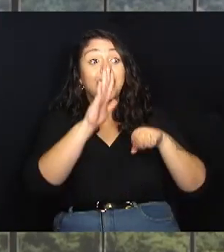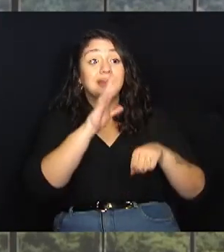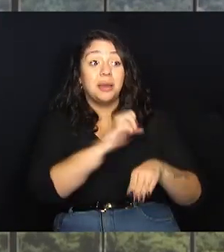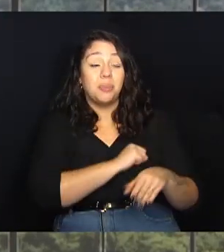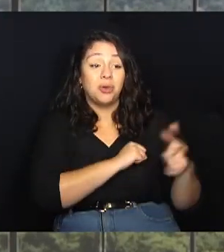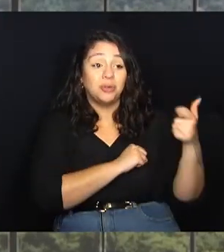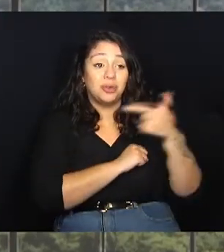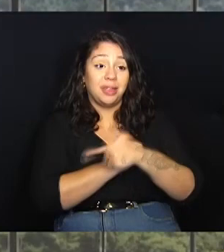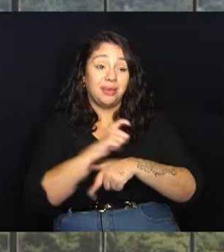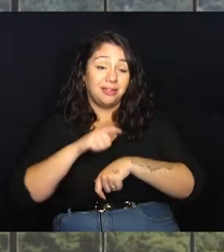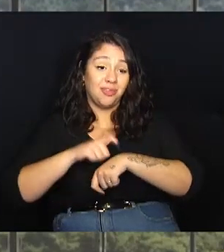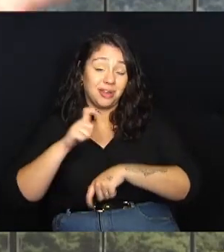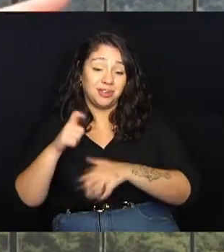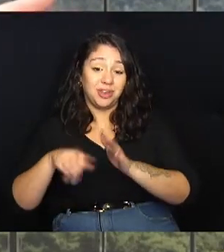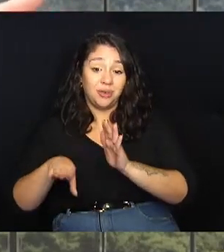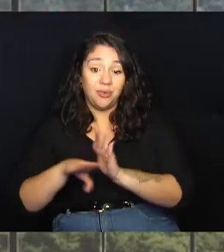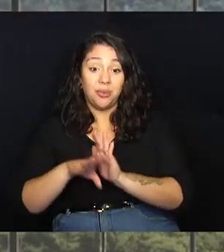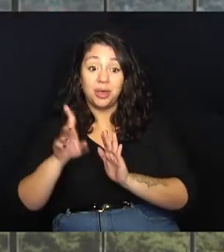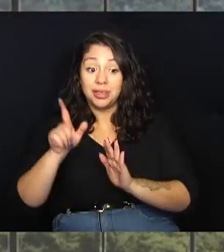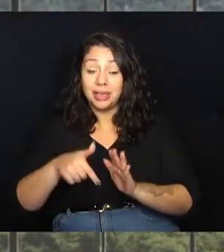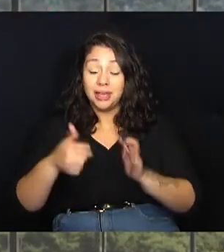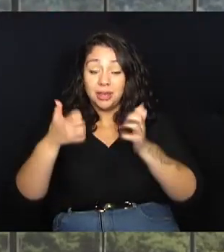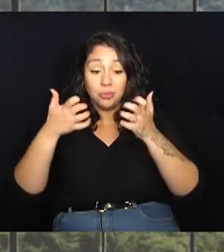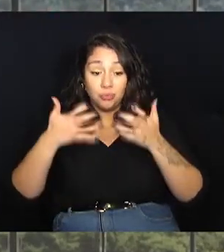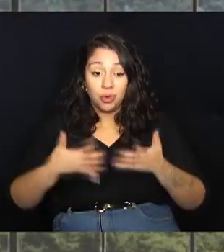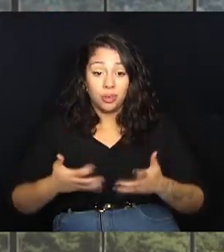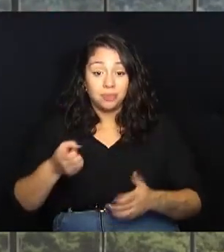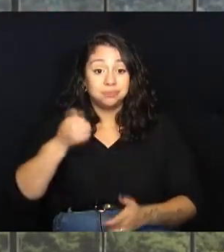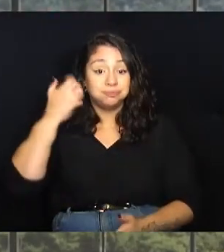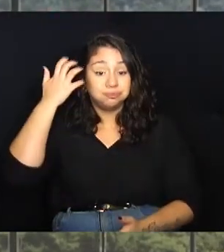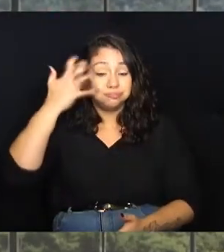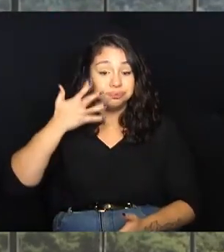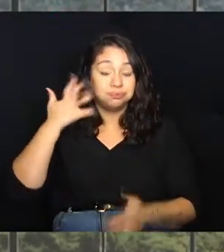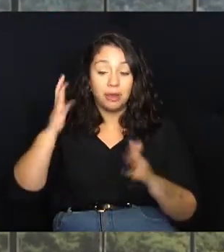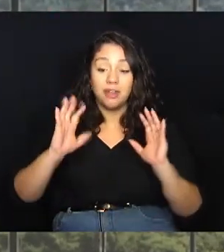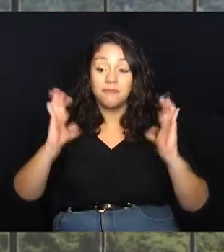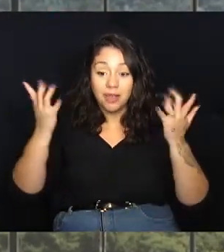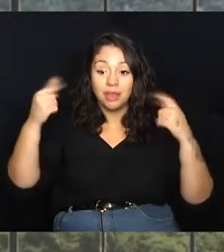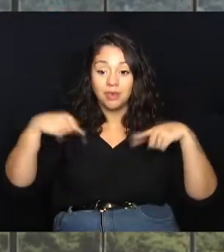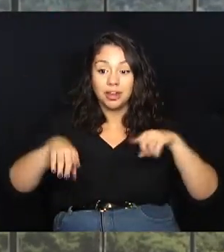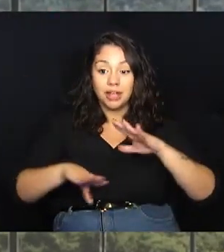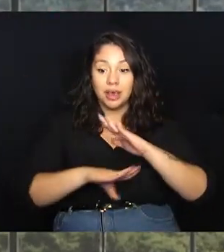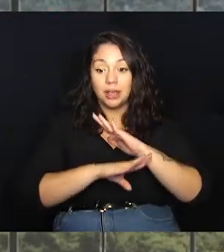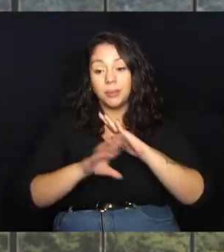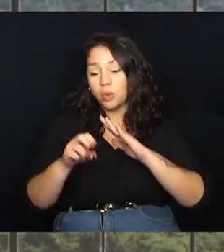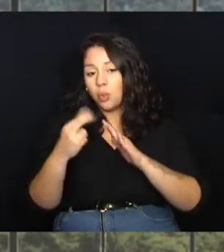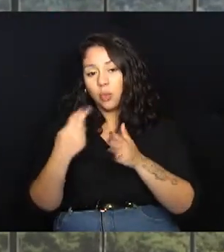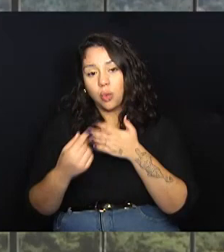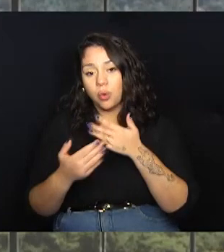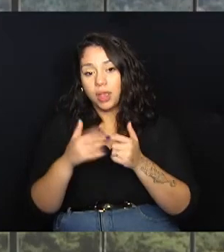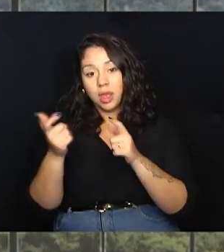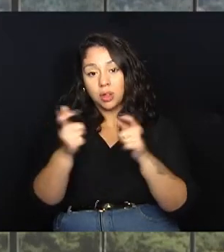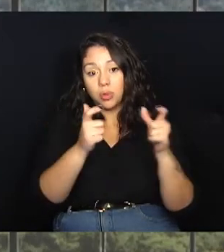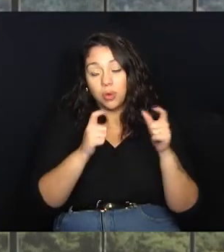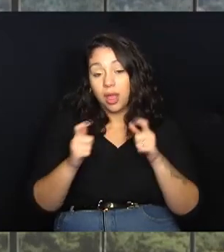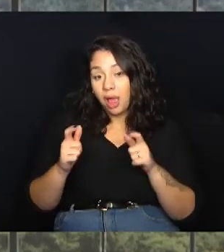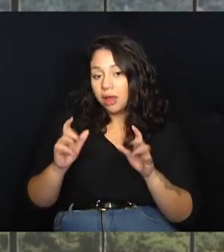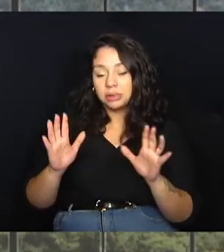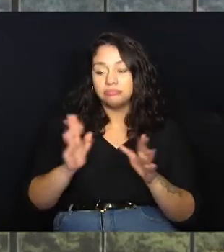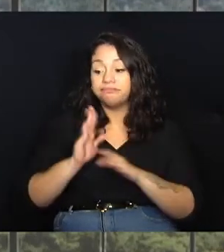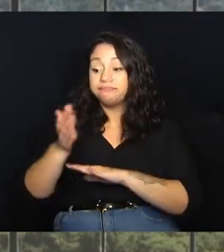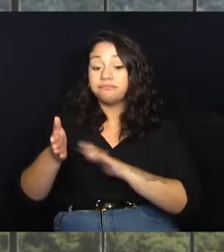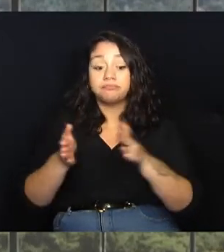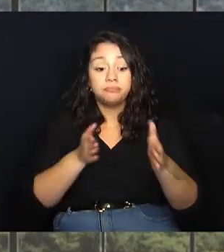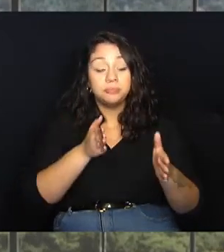que eu acho que é um grande testemunho quando ela vem num evento aqui na Câmara ou em qualquer lugar, essas famílias façam esse